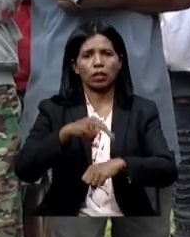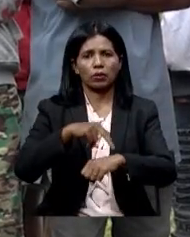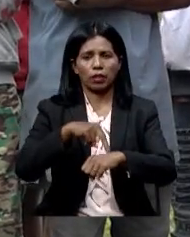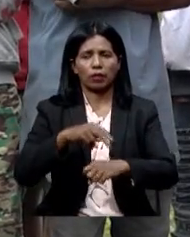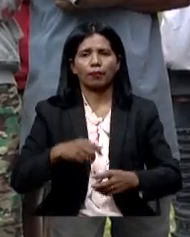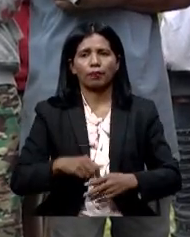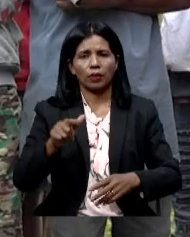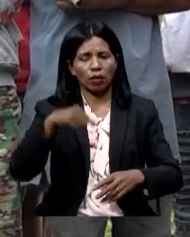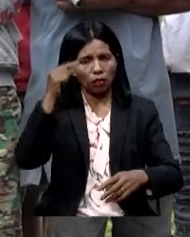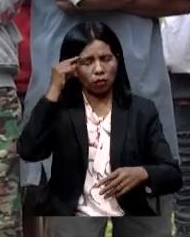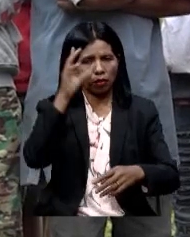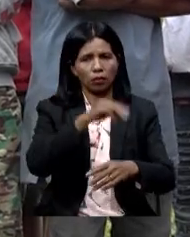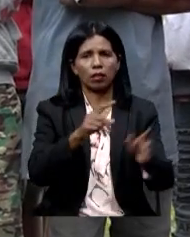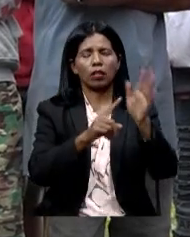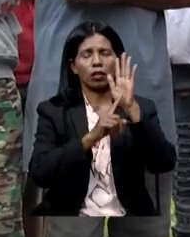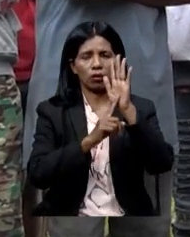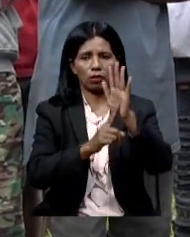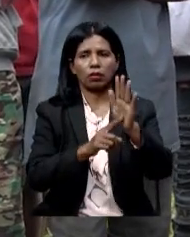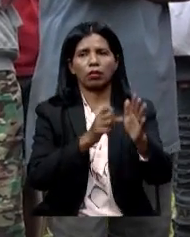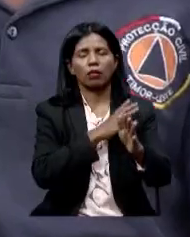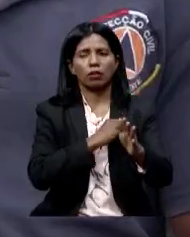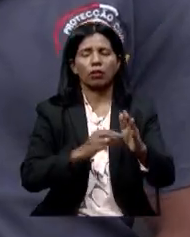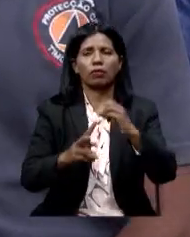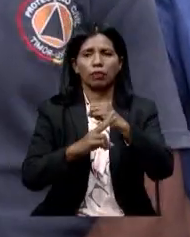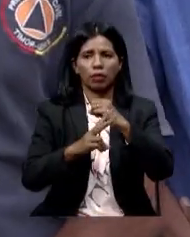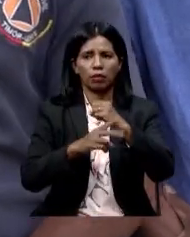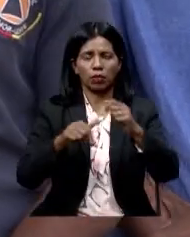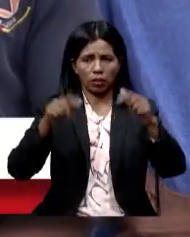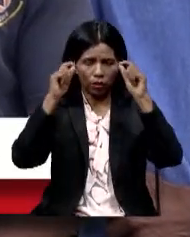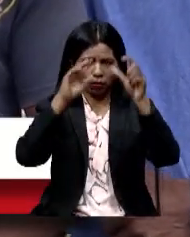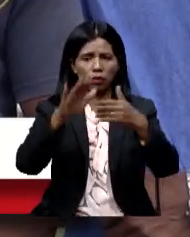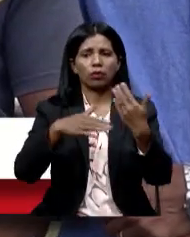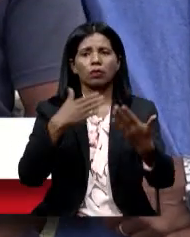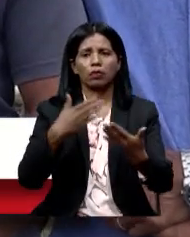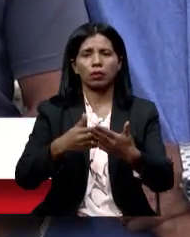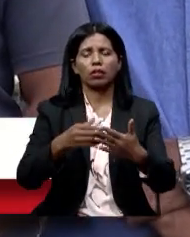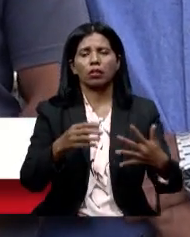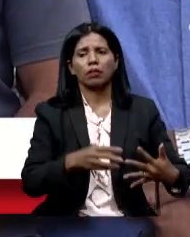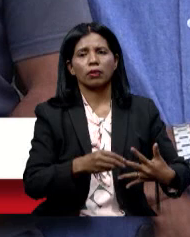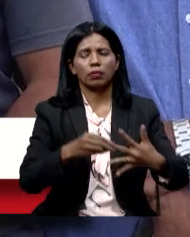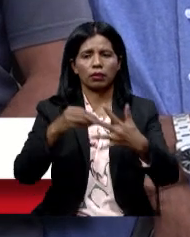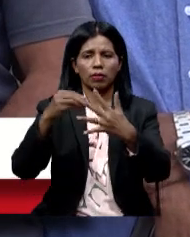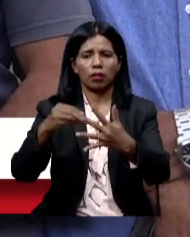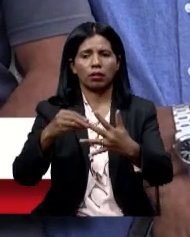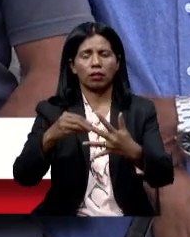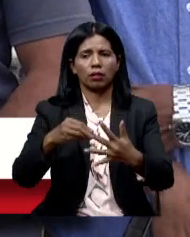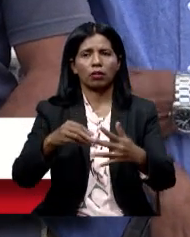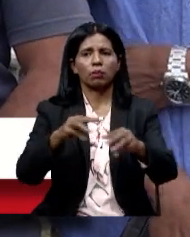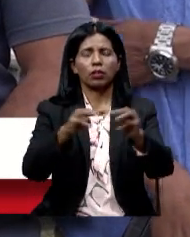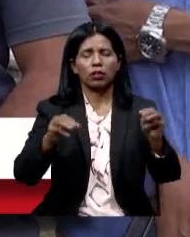O governo, carhatou solidariedade, babiti, maieter, tortomac, especial ba município